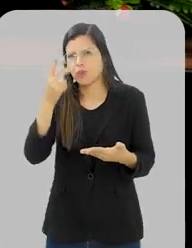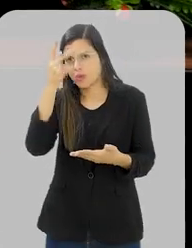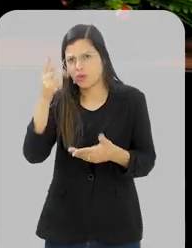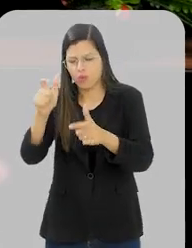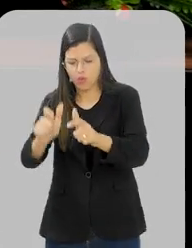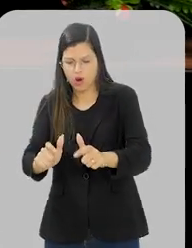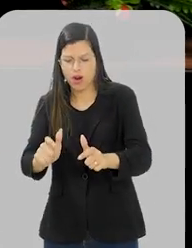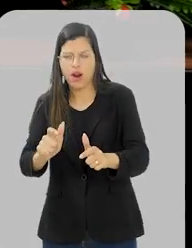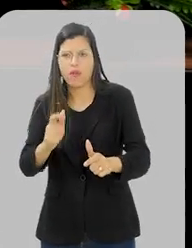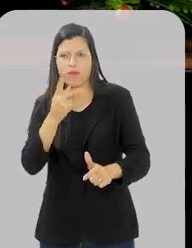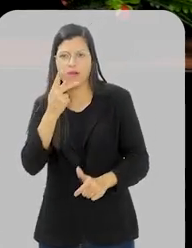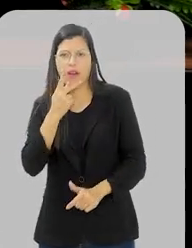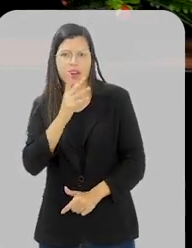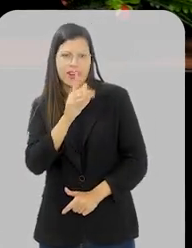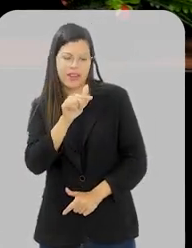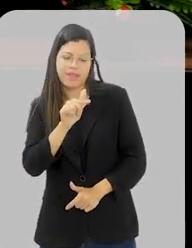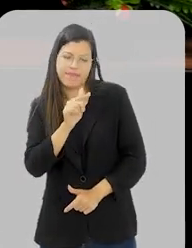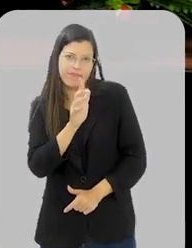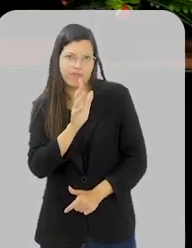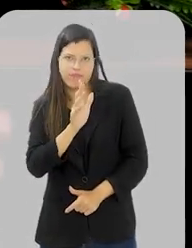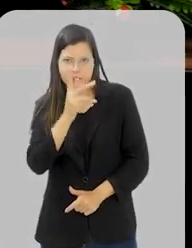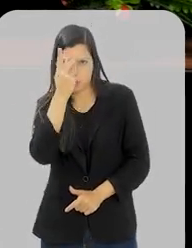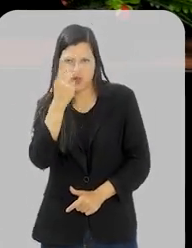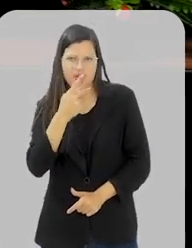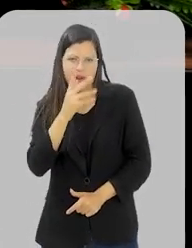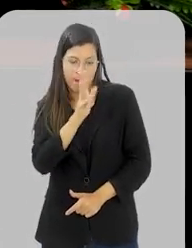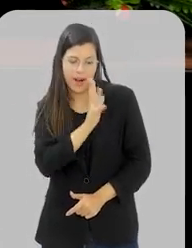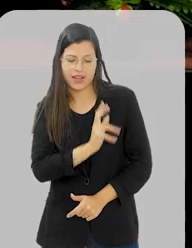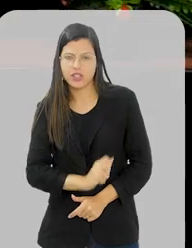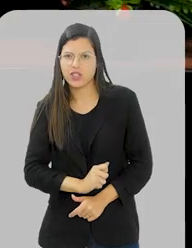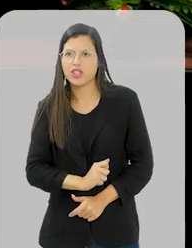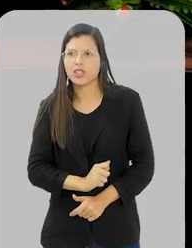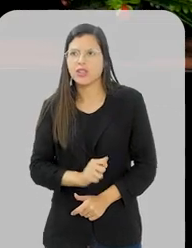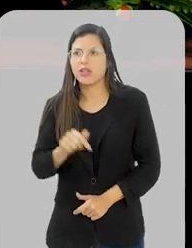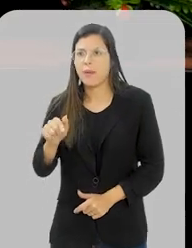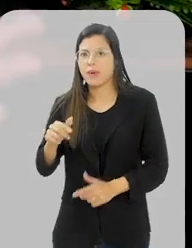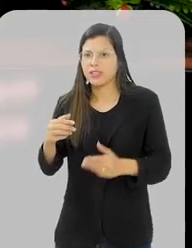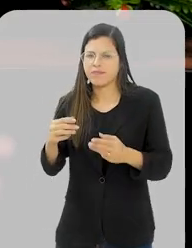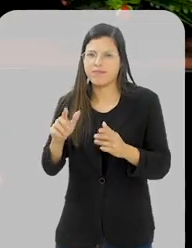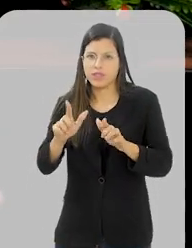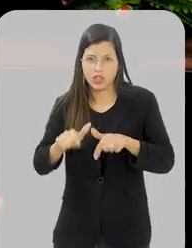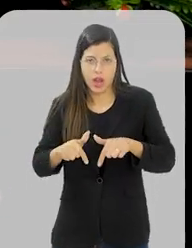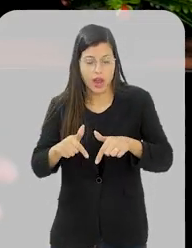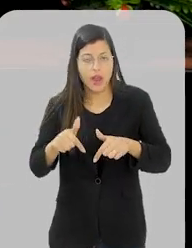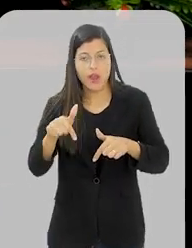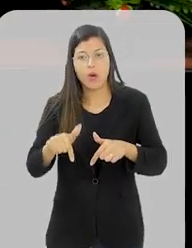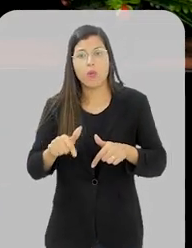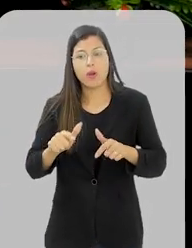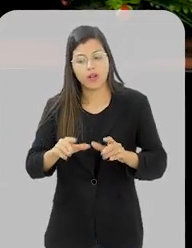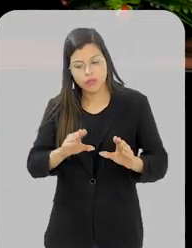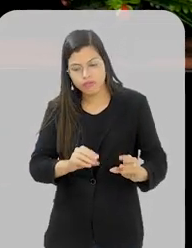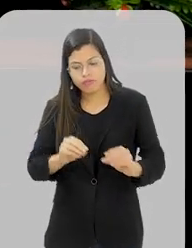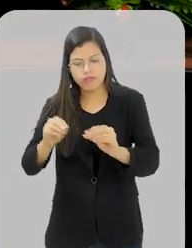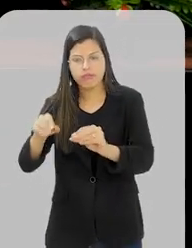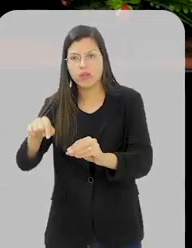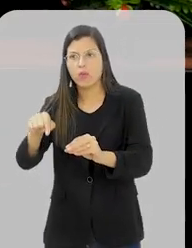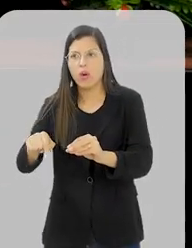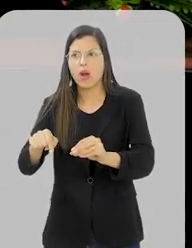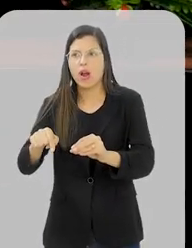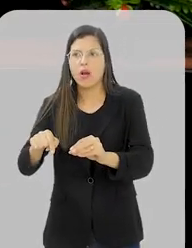Palestina aqui para PR Israel ali todo o Oriente Médio eles habitam aquela região já com também